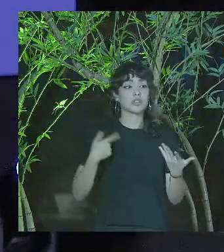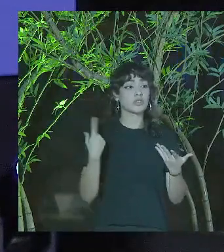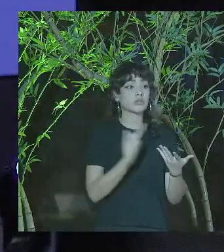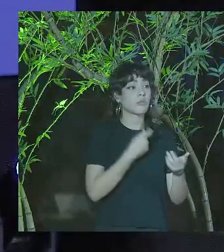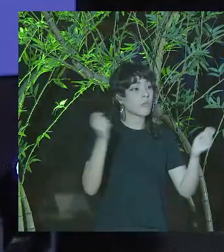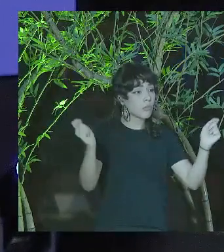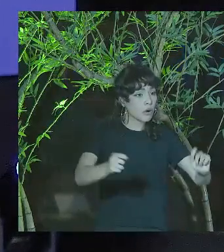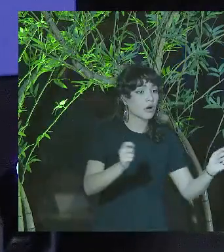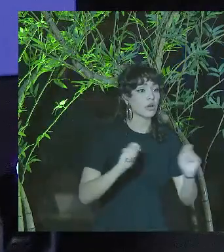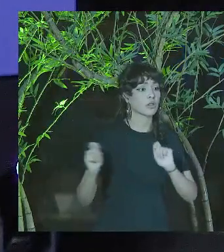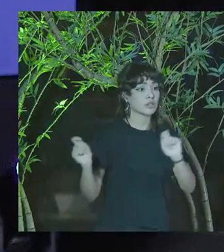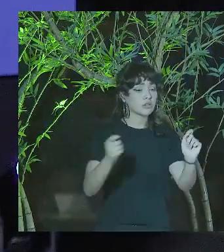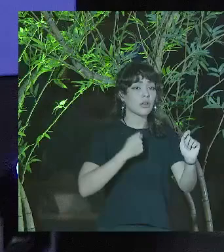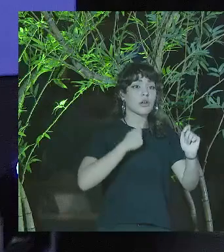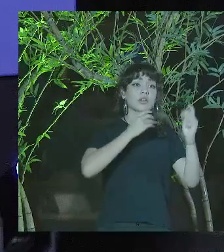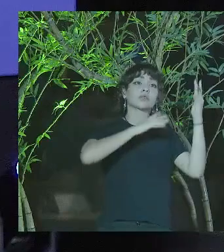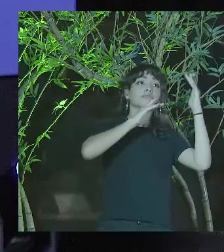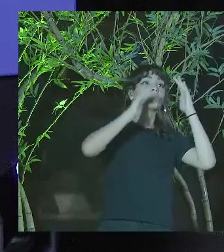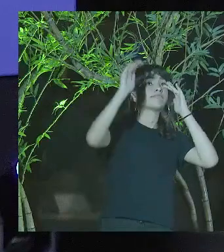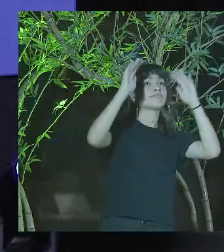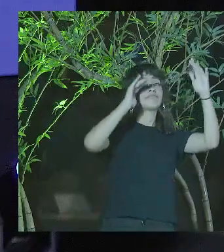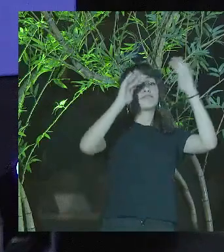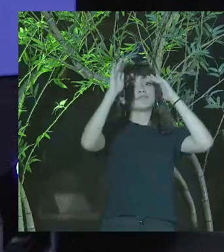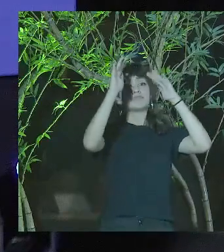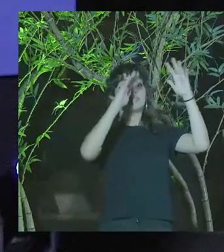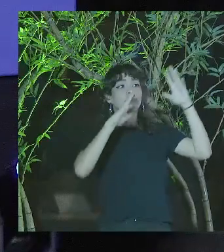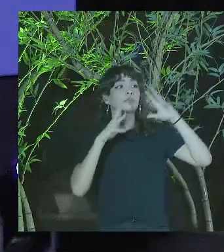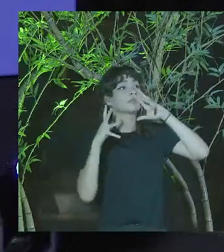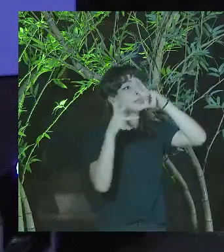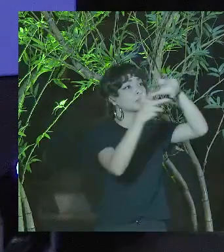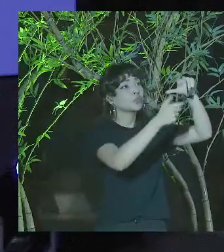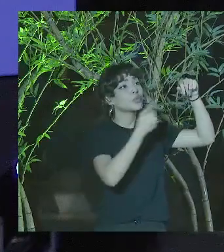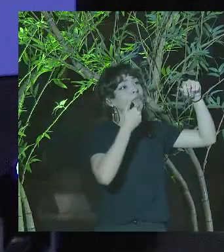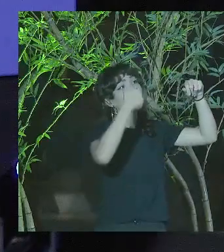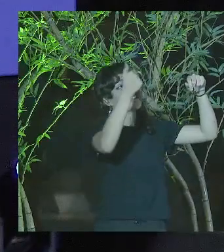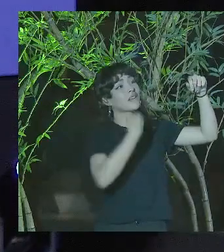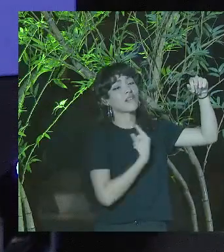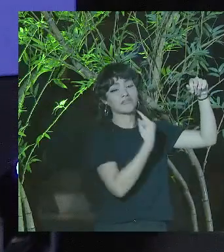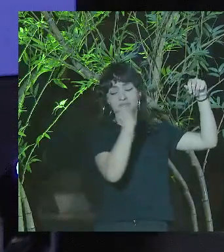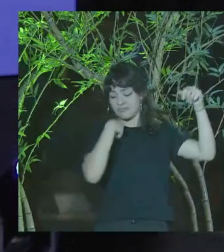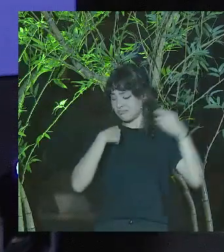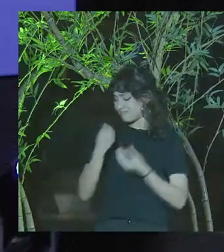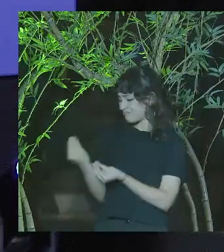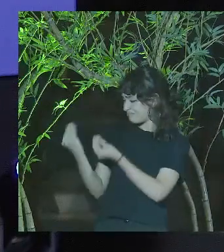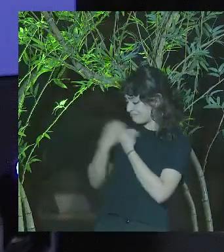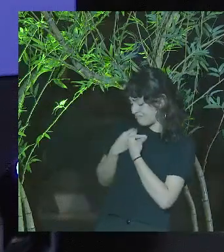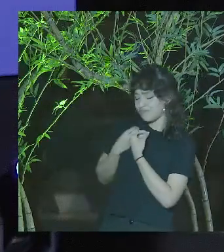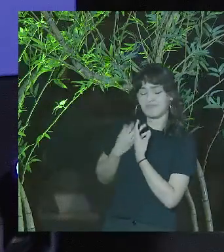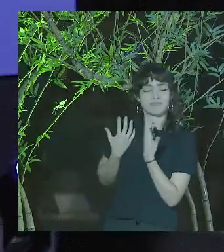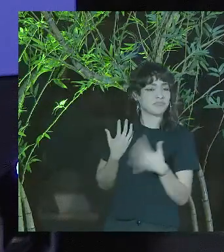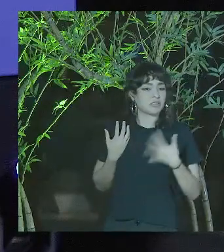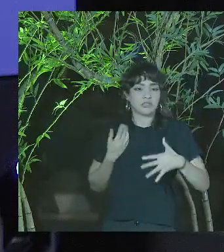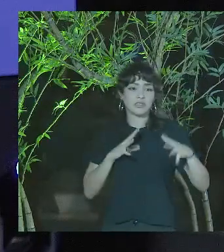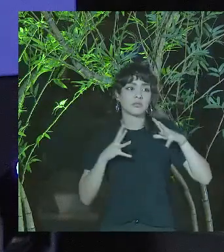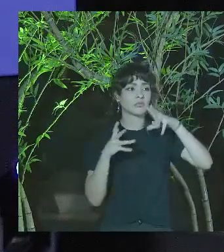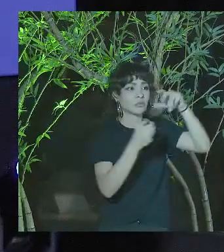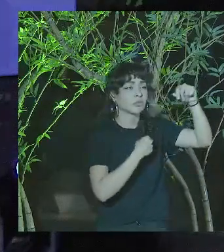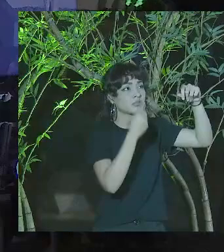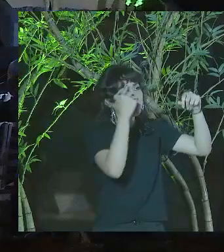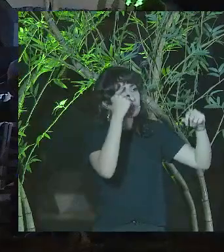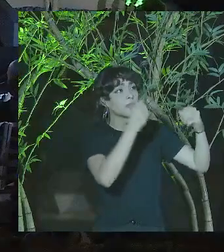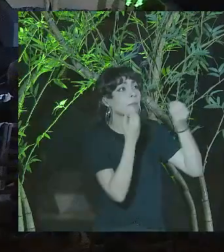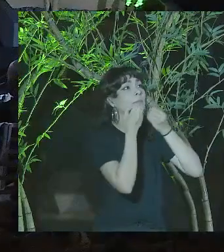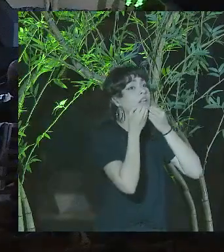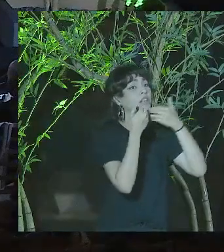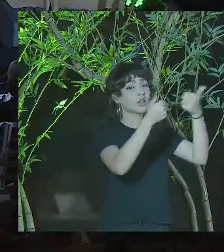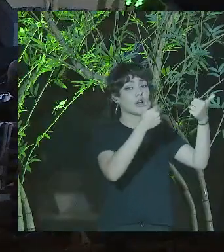possibilidade de imaginar um mundo muito melhor do que aquilo que a gente recebeu, para que a gente possa entregar algo melhor depois que